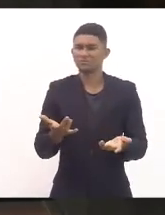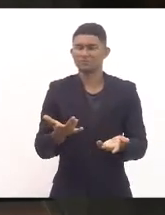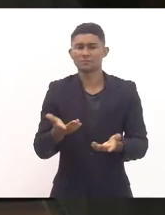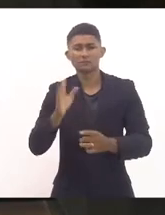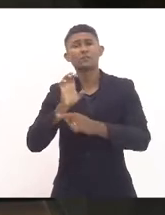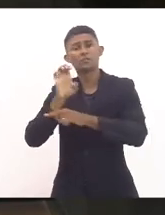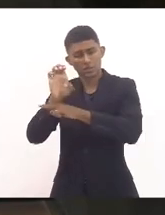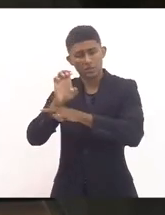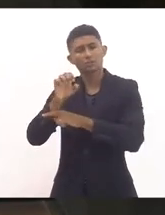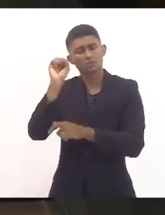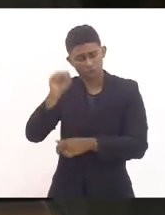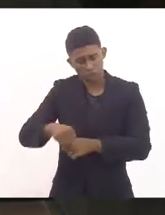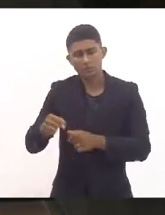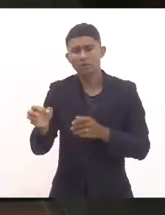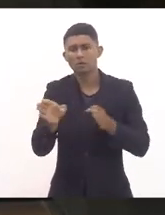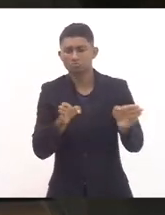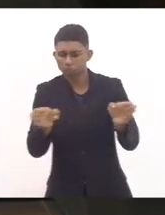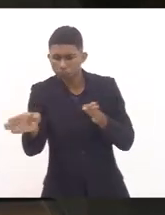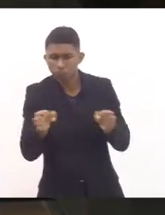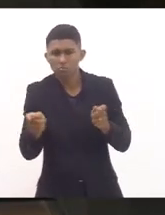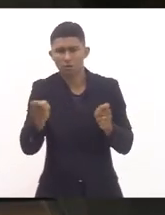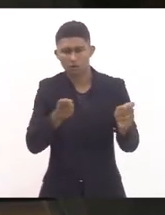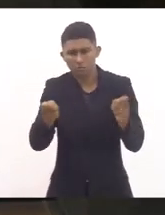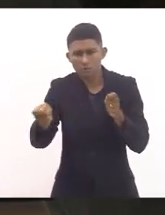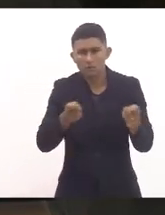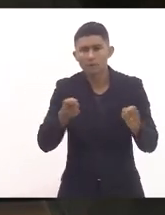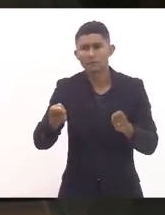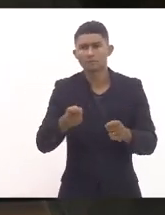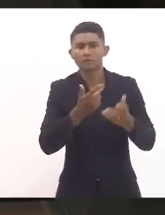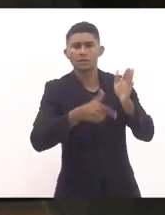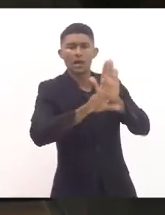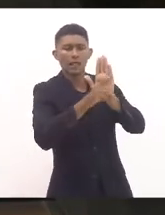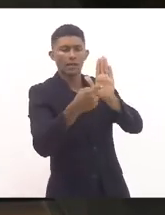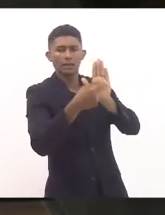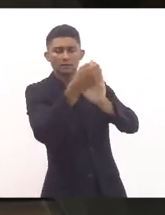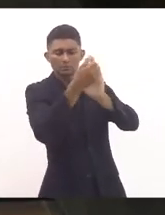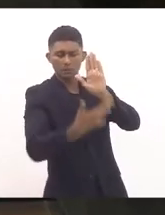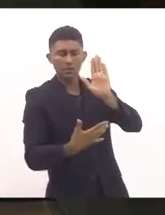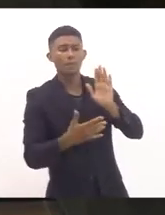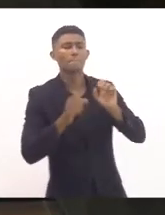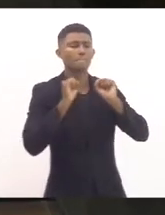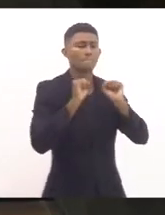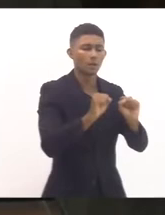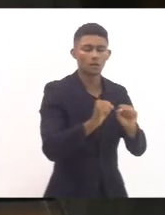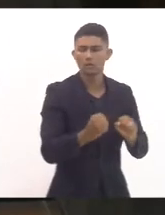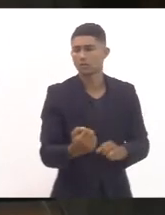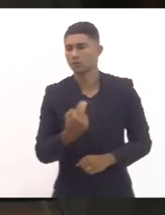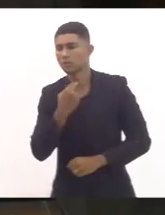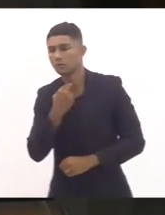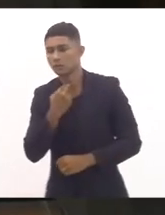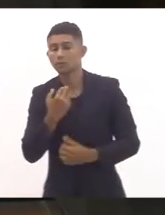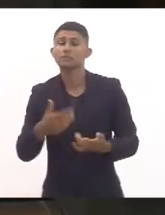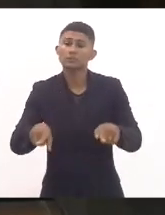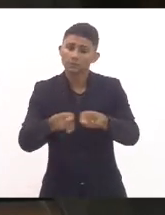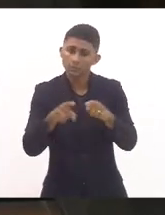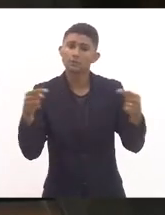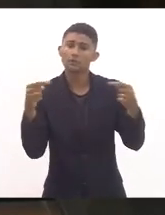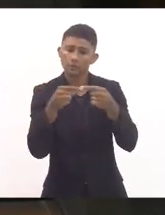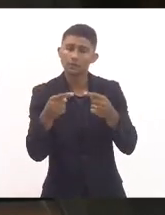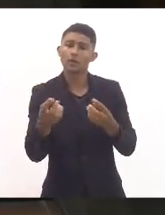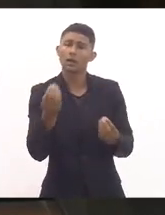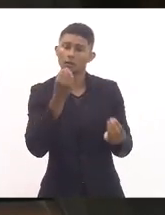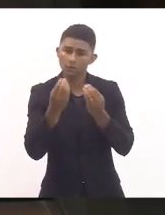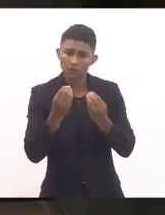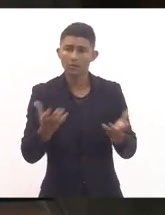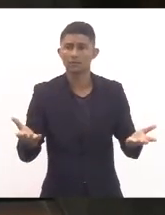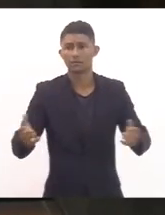mediar isso, sim. As leis dizem o quê? O que pode e o que não pode. Isso também pode valer para o alimento.